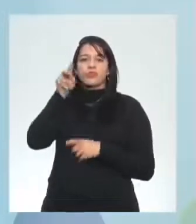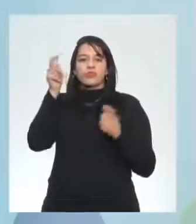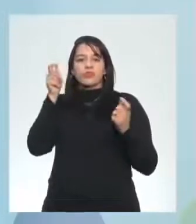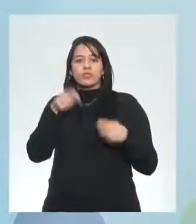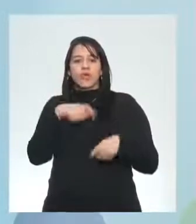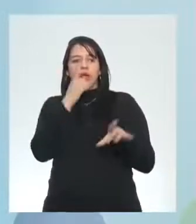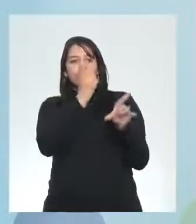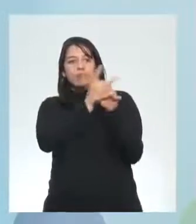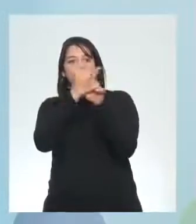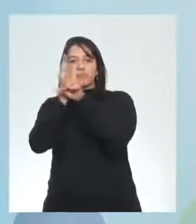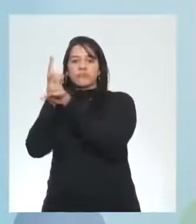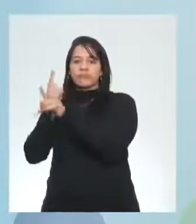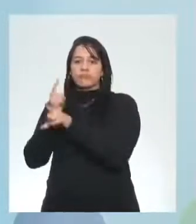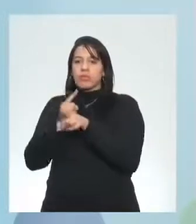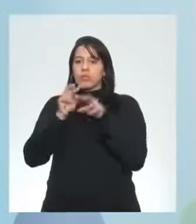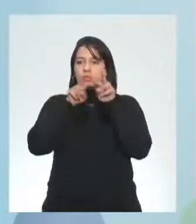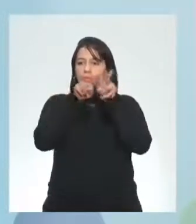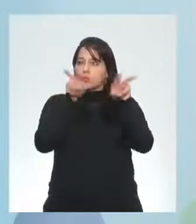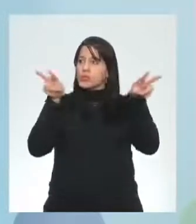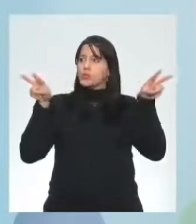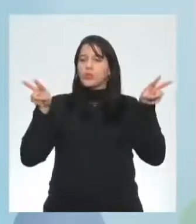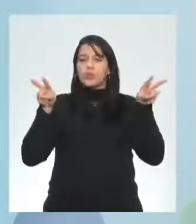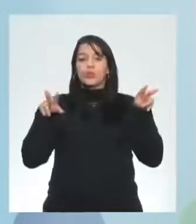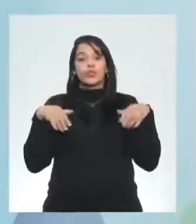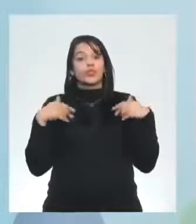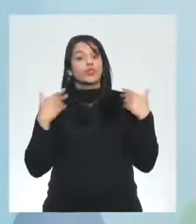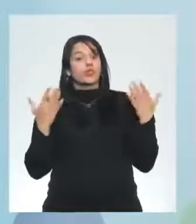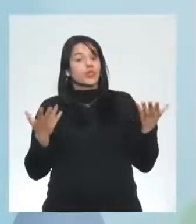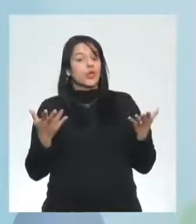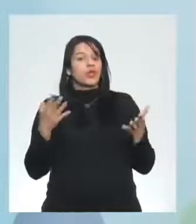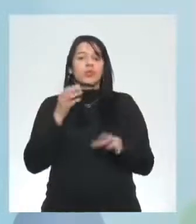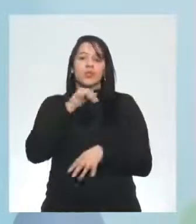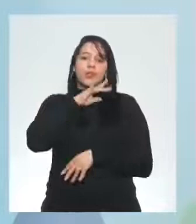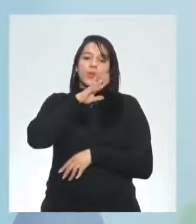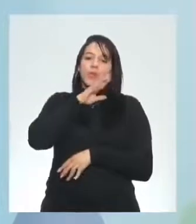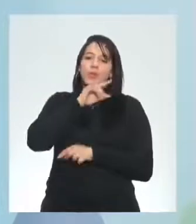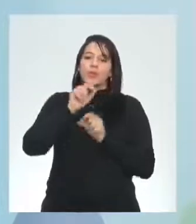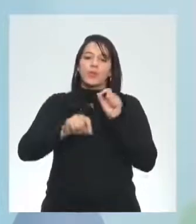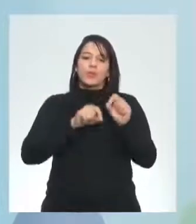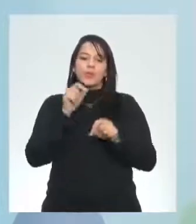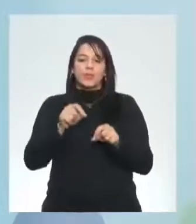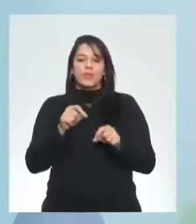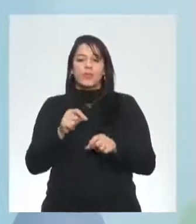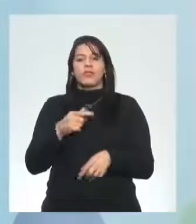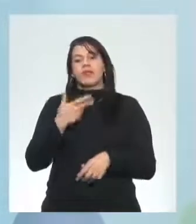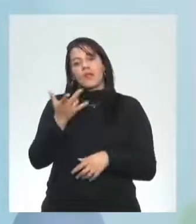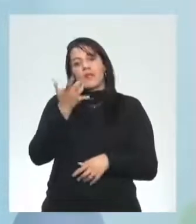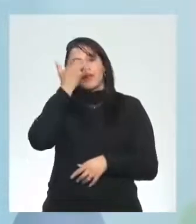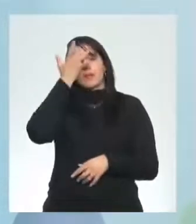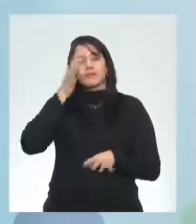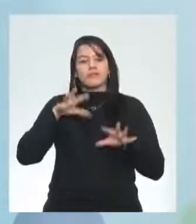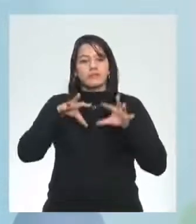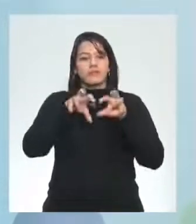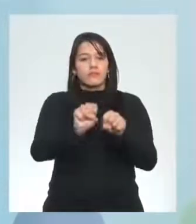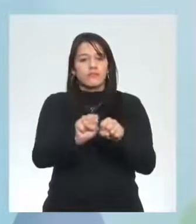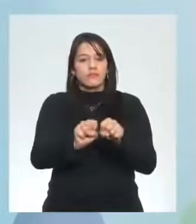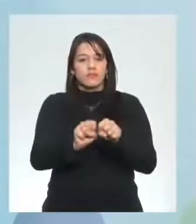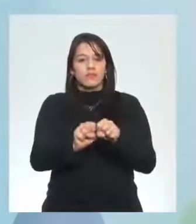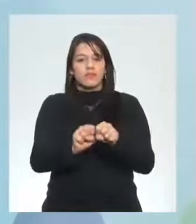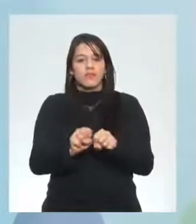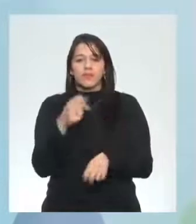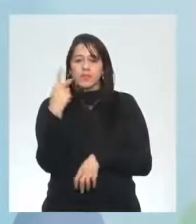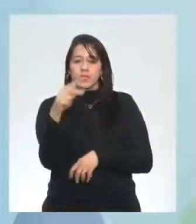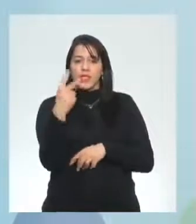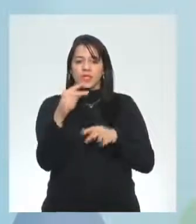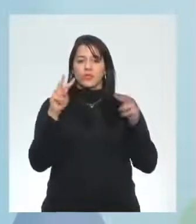então, localizar a presa com mais precisão. Só que a grande desvantagem é que você se torna um alvo mais fácil, justamente porque a sua